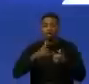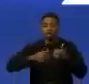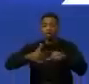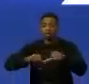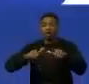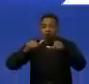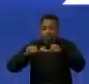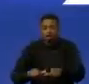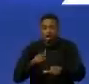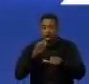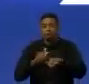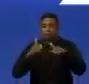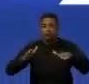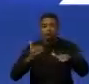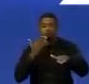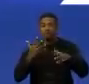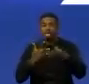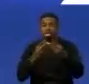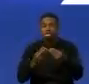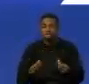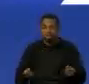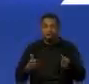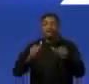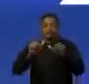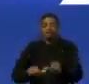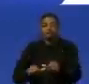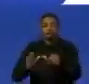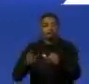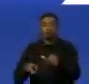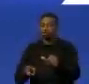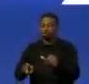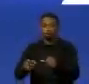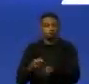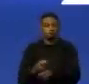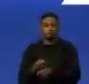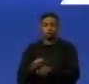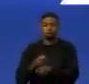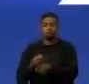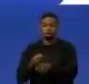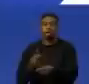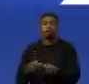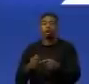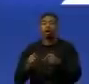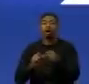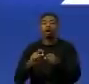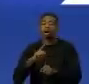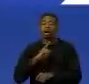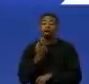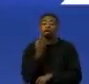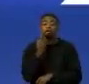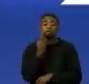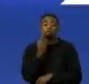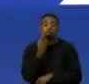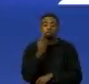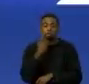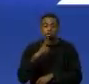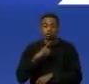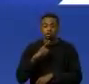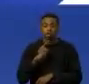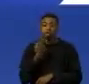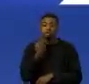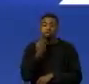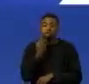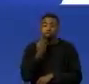se acumular ao longo de uma cadeia alimentar. E o animal que ele está no topo da cadeia alimentar, que está lá